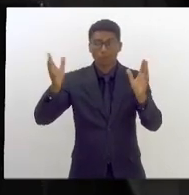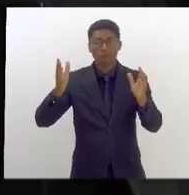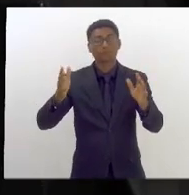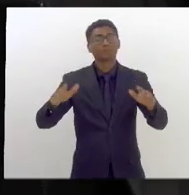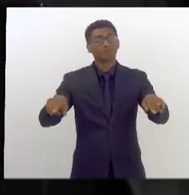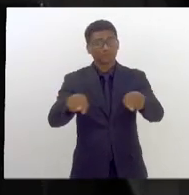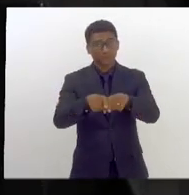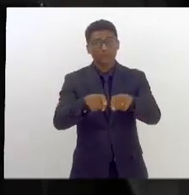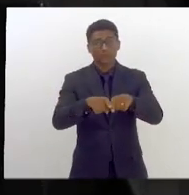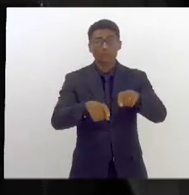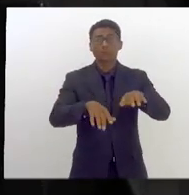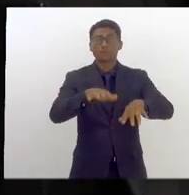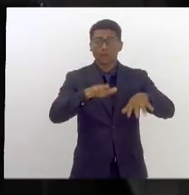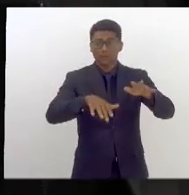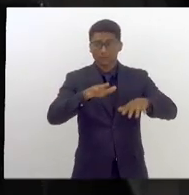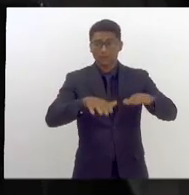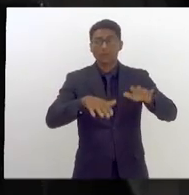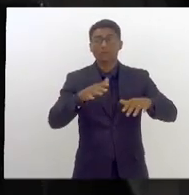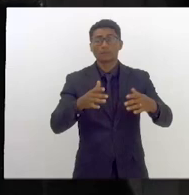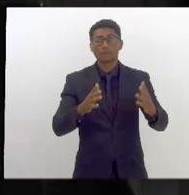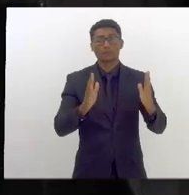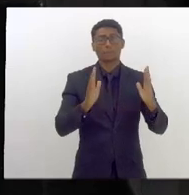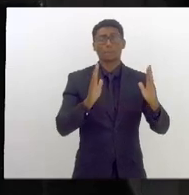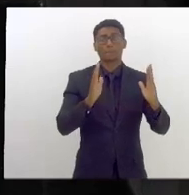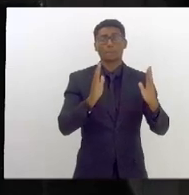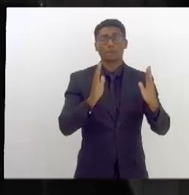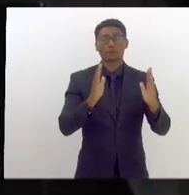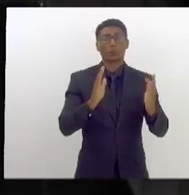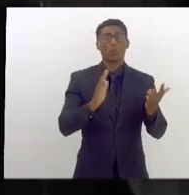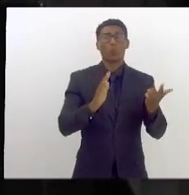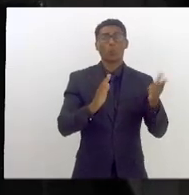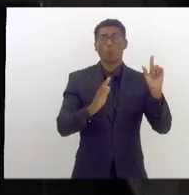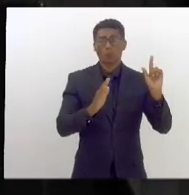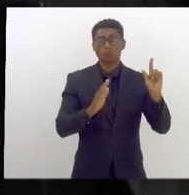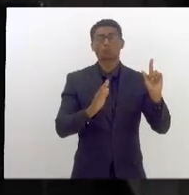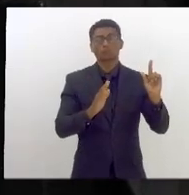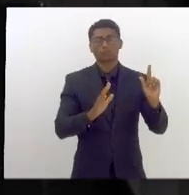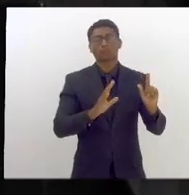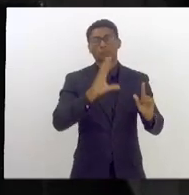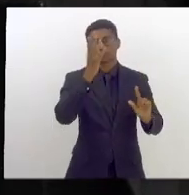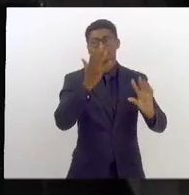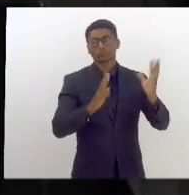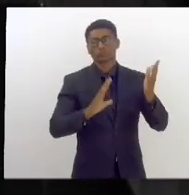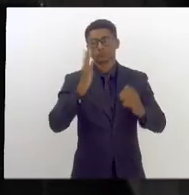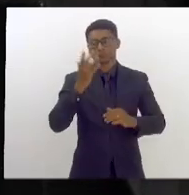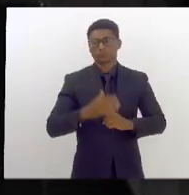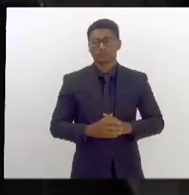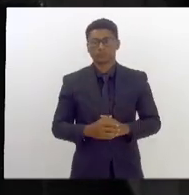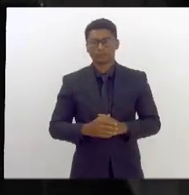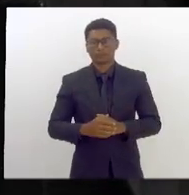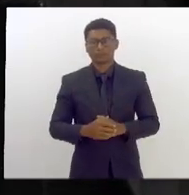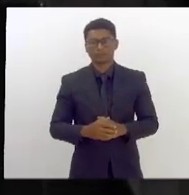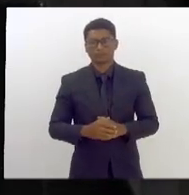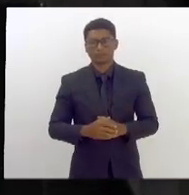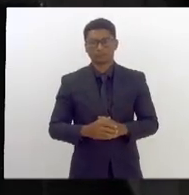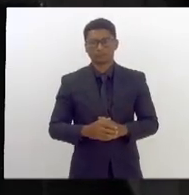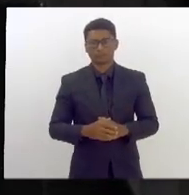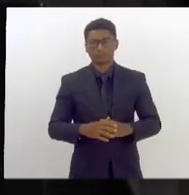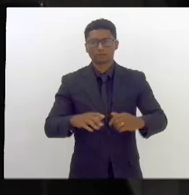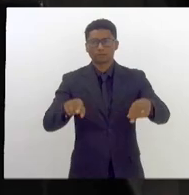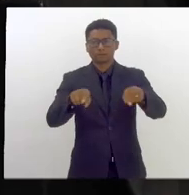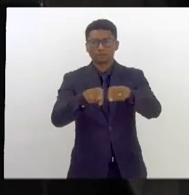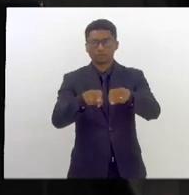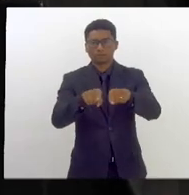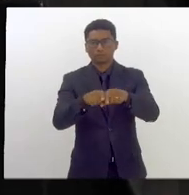ocorre em outras em outros períodos do ano chamar atenção